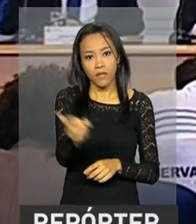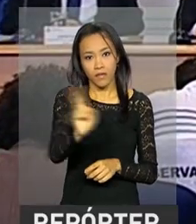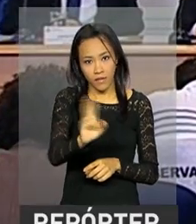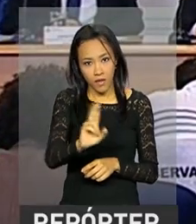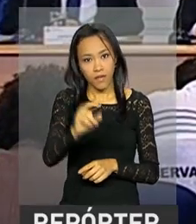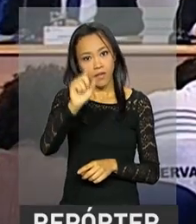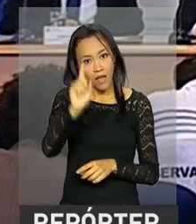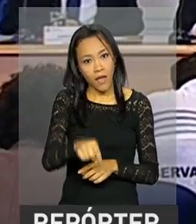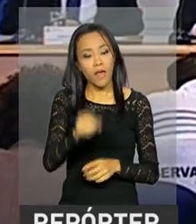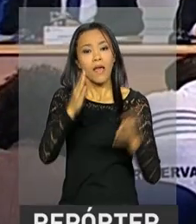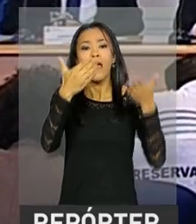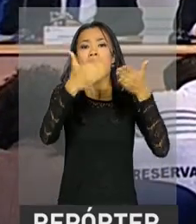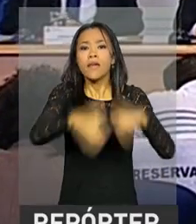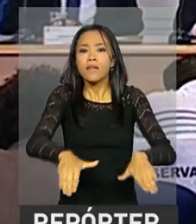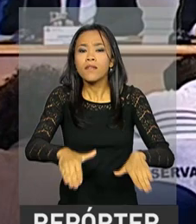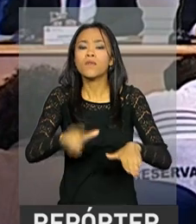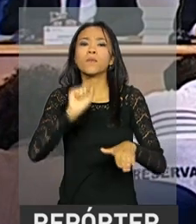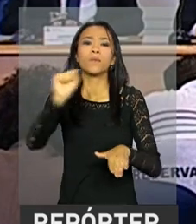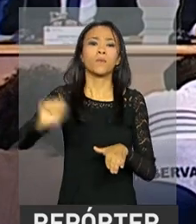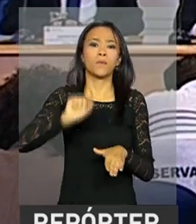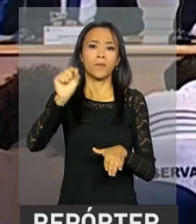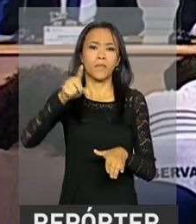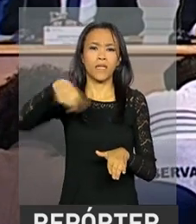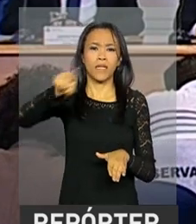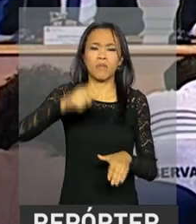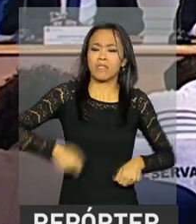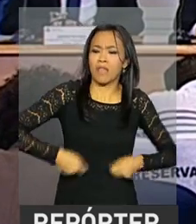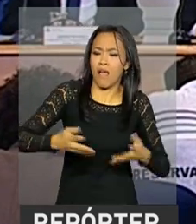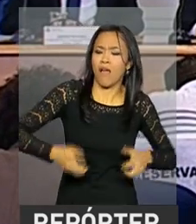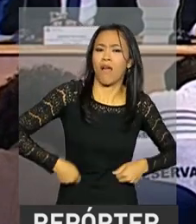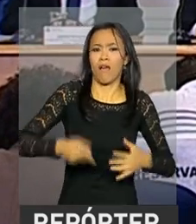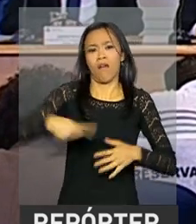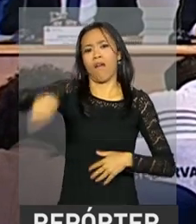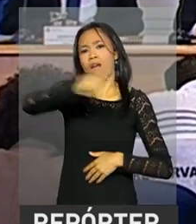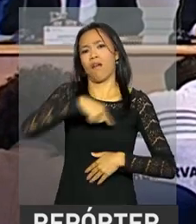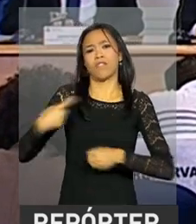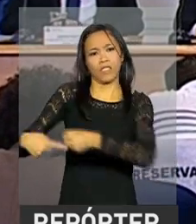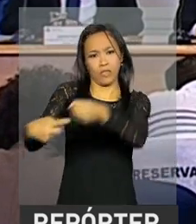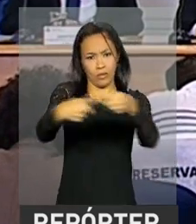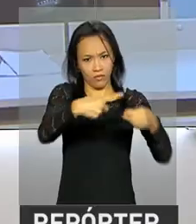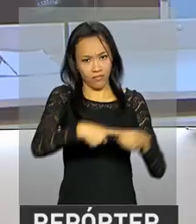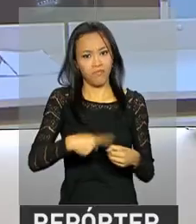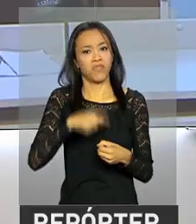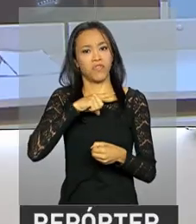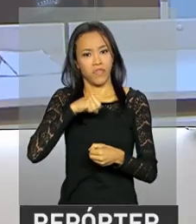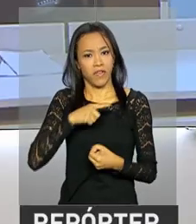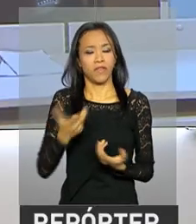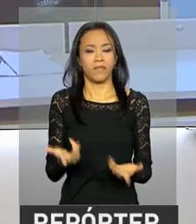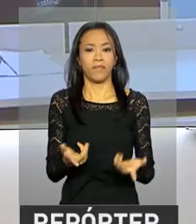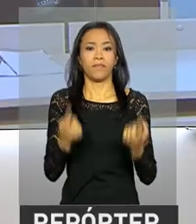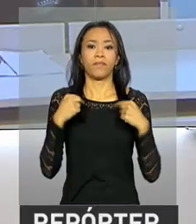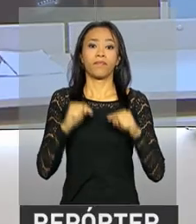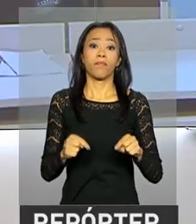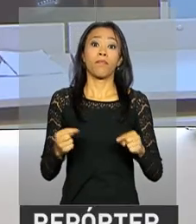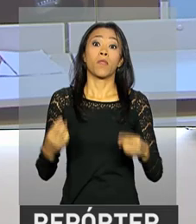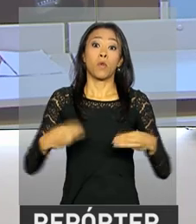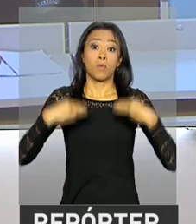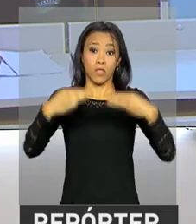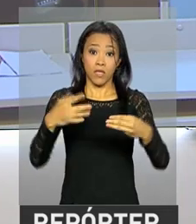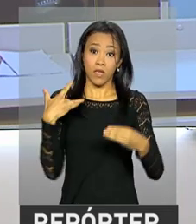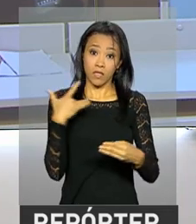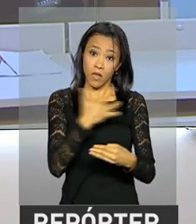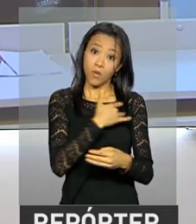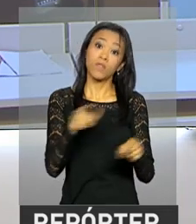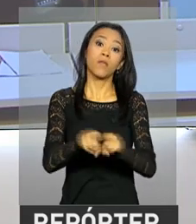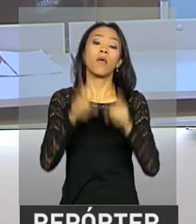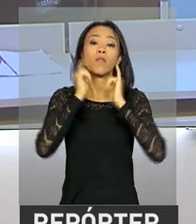para o ressarcimento às despesas adicionais que esses municípios tiveram o Ministério da Saúde também anunciou